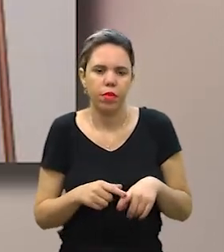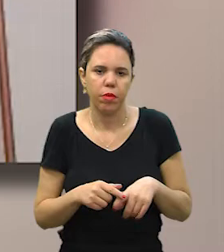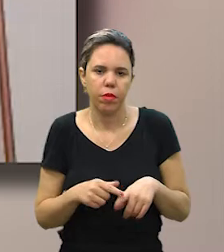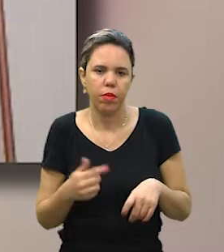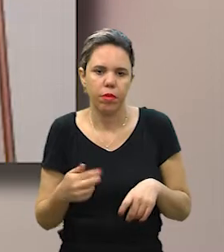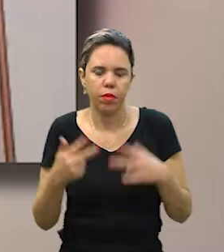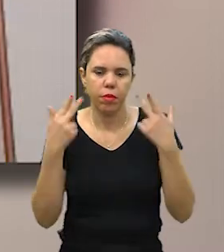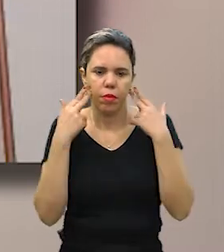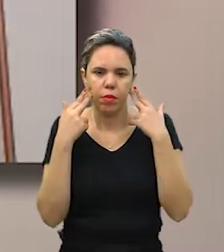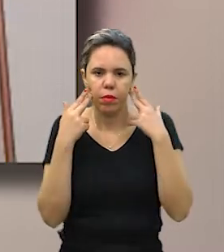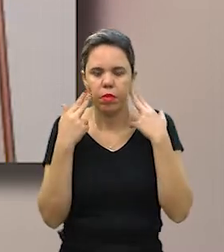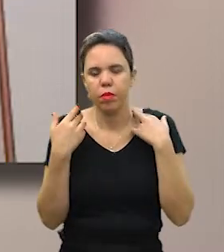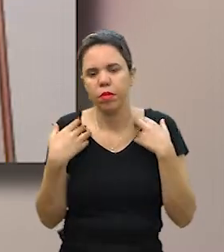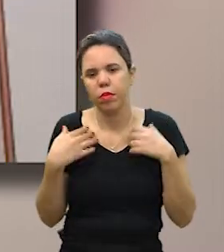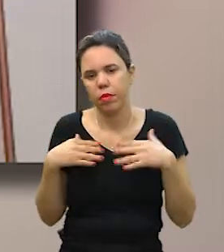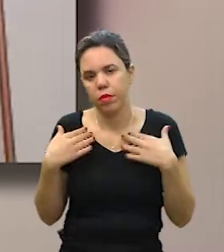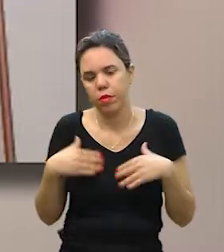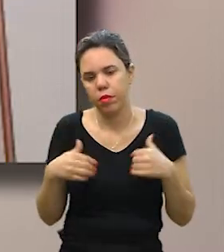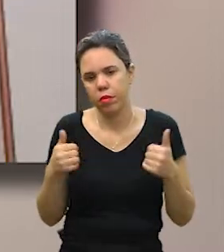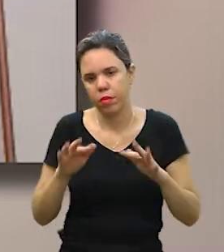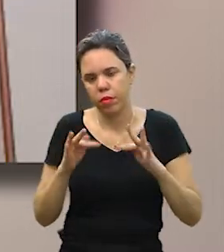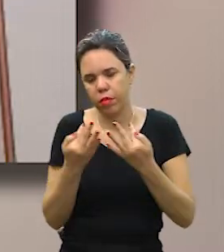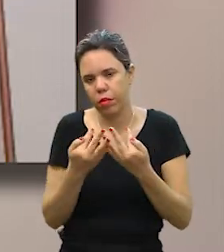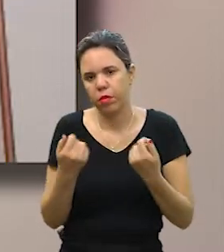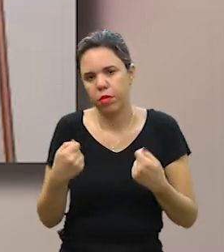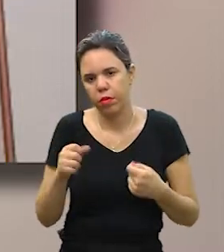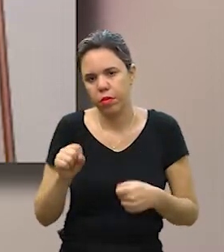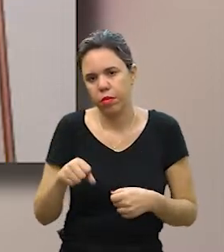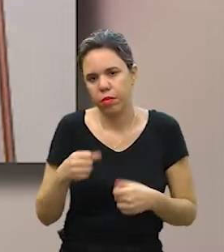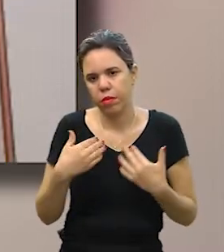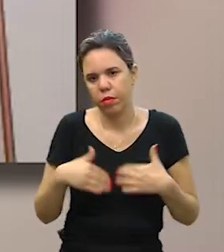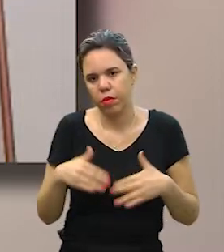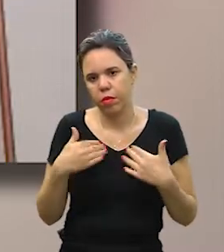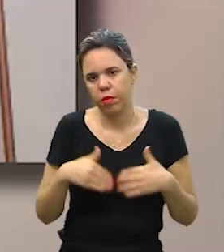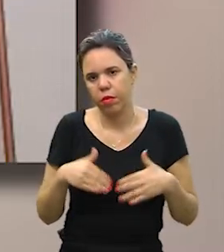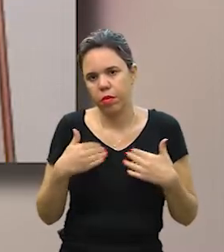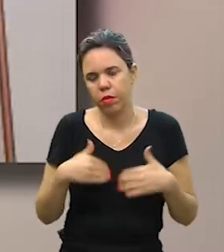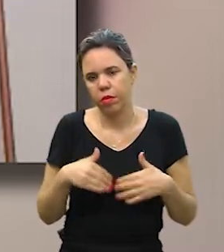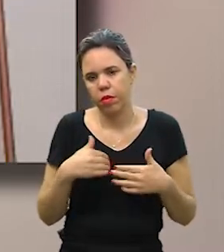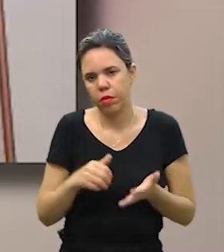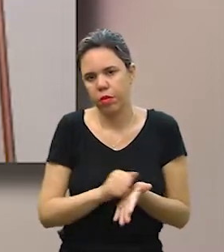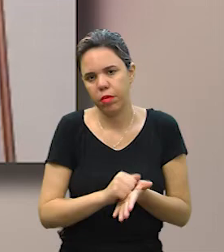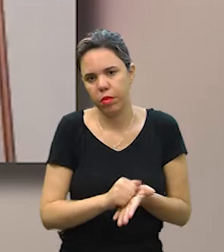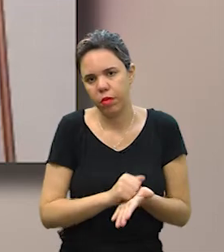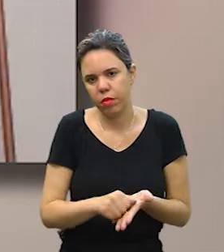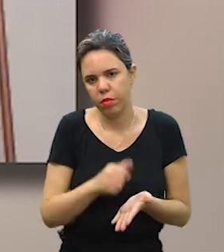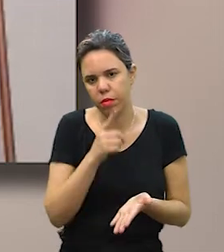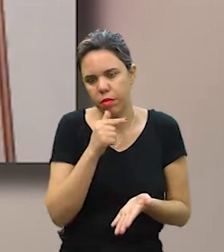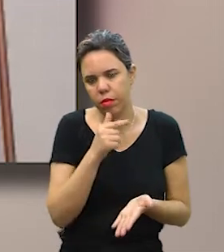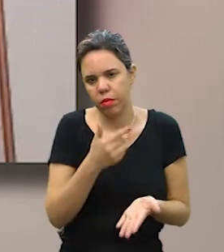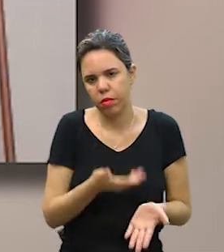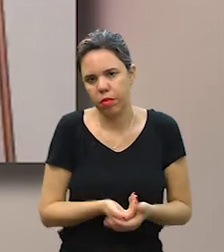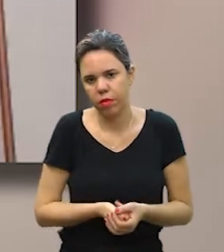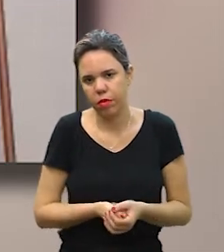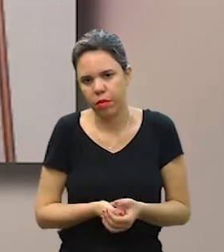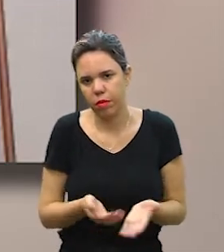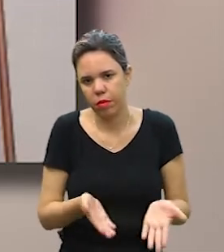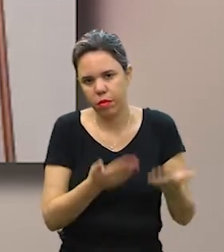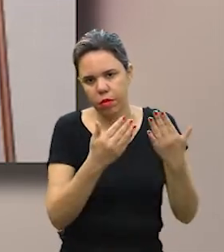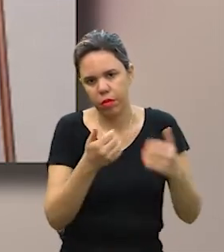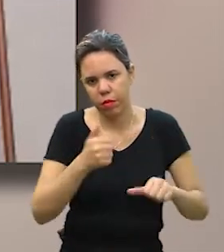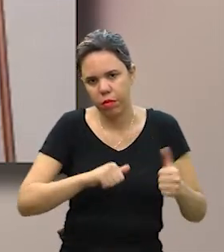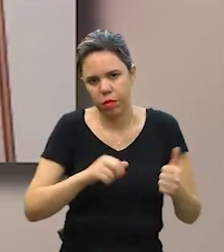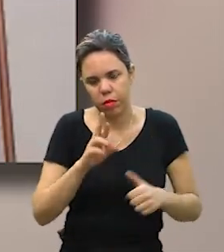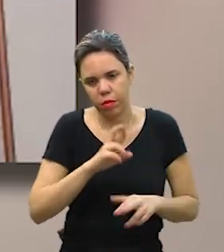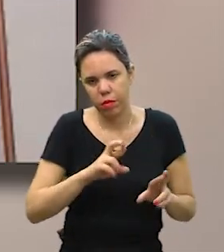normalmente são mais tranquilos, então os pais devem sim manter a calma, lava com uma água, um sabão ali, leva para a